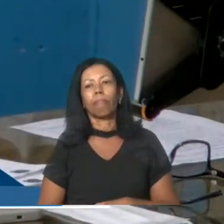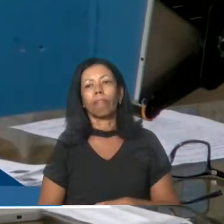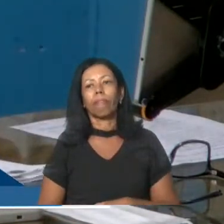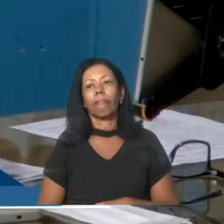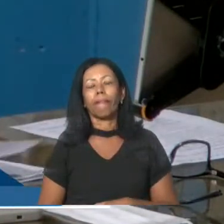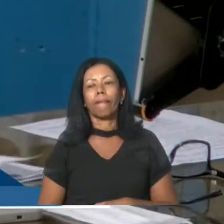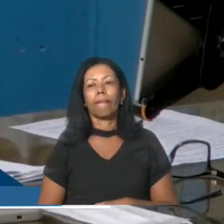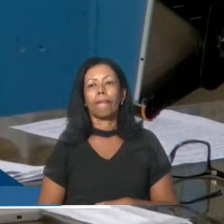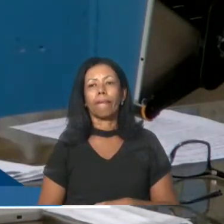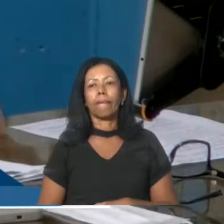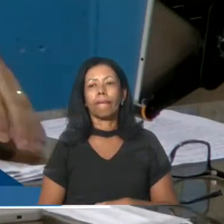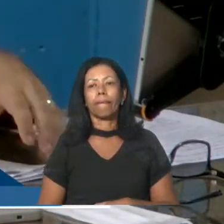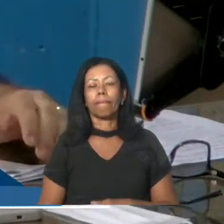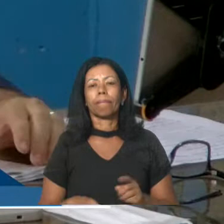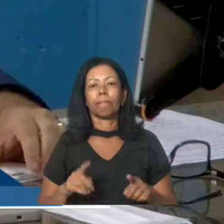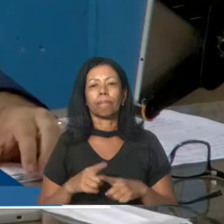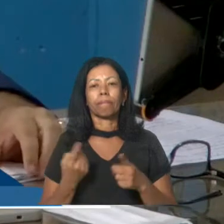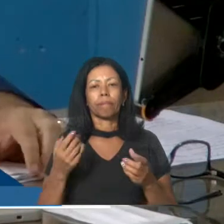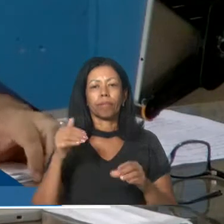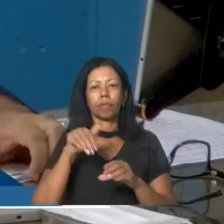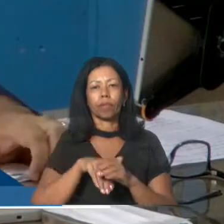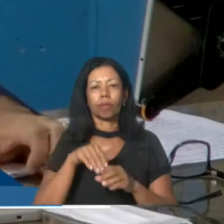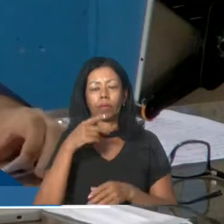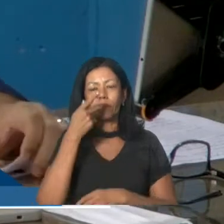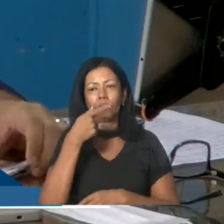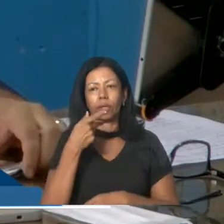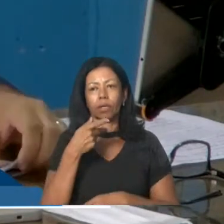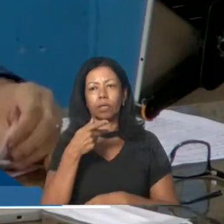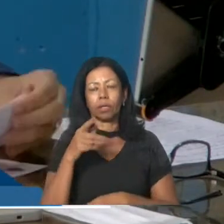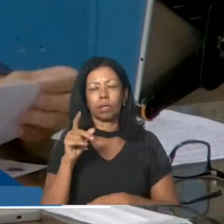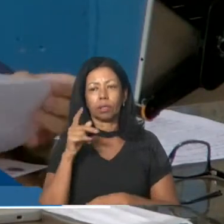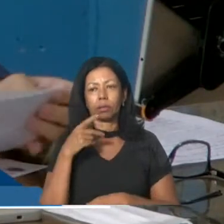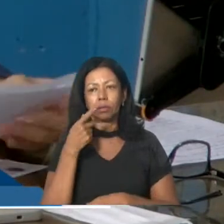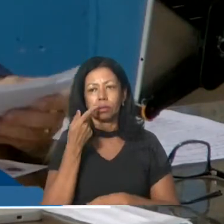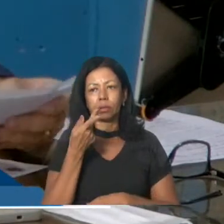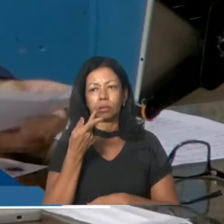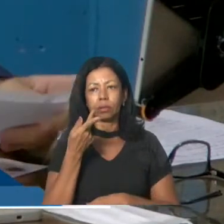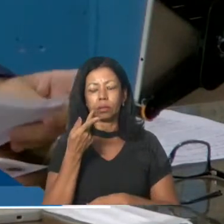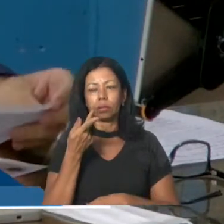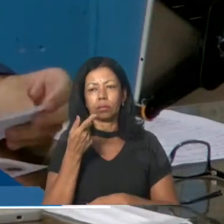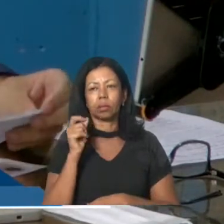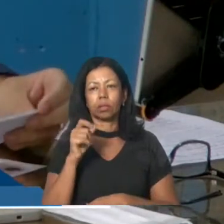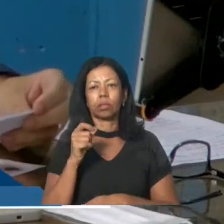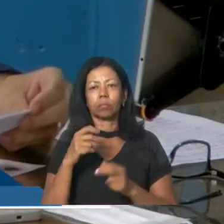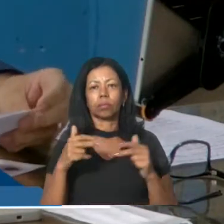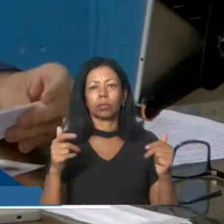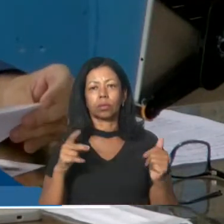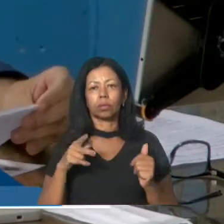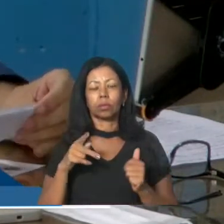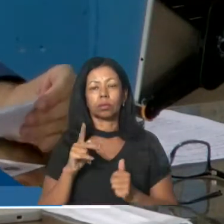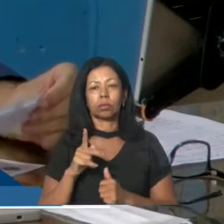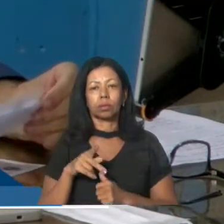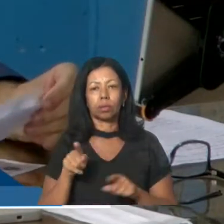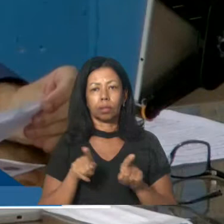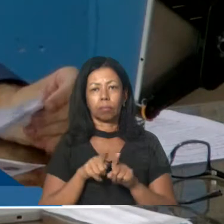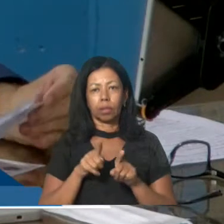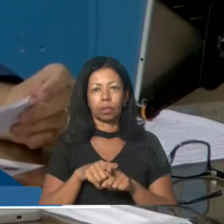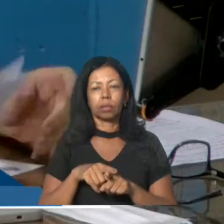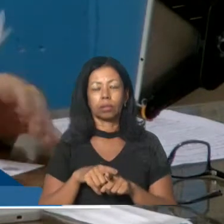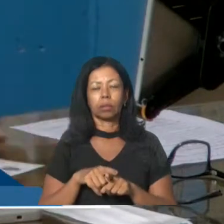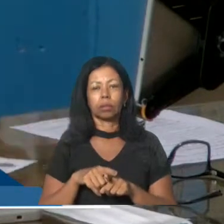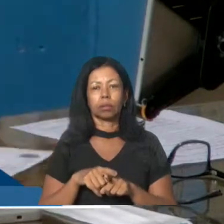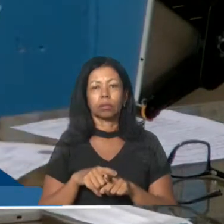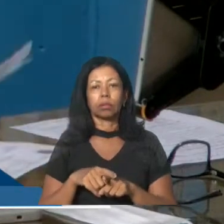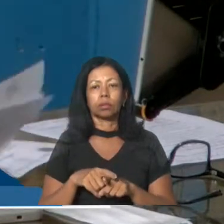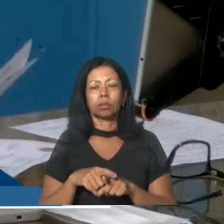aqui em votação, quero usar aqui o espaço, vereador Tinho, que é uma causa que eu sei que o senhor se preocupa também.